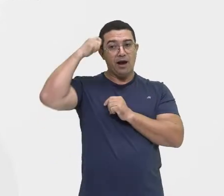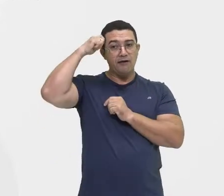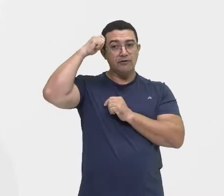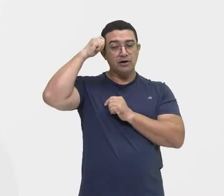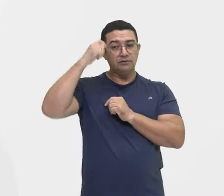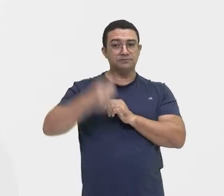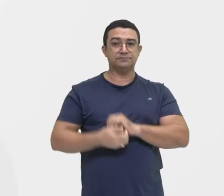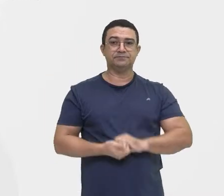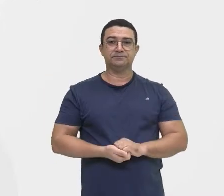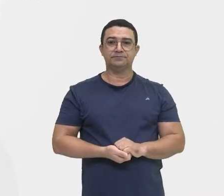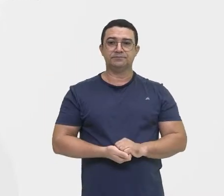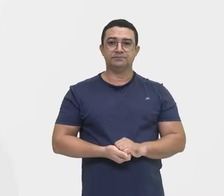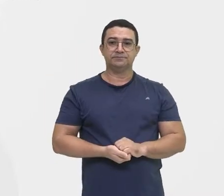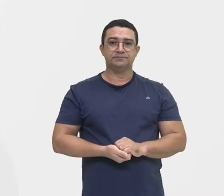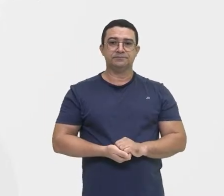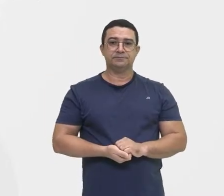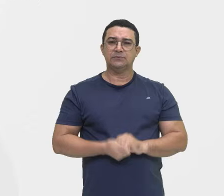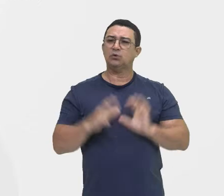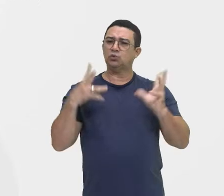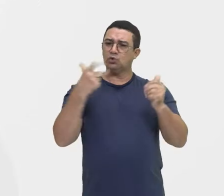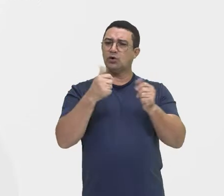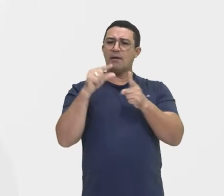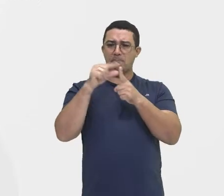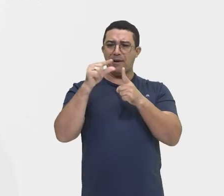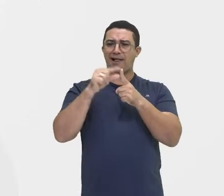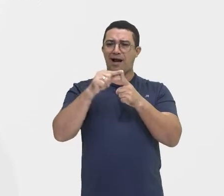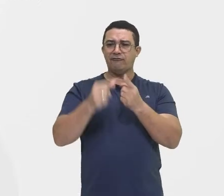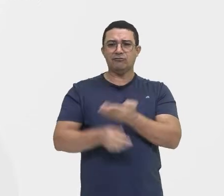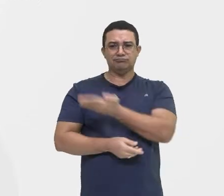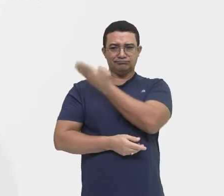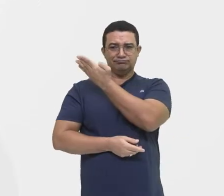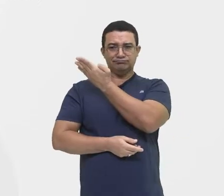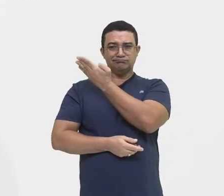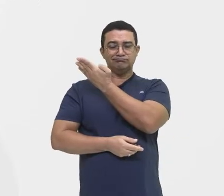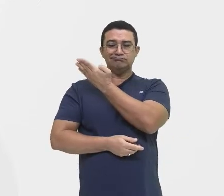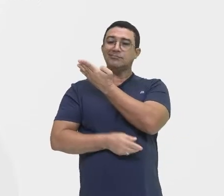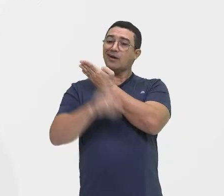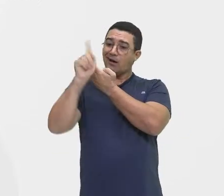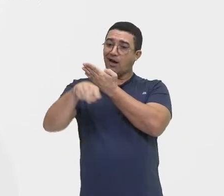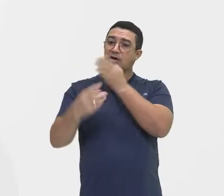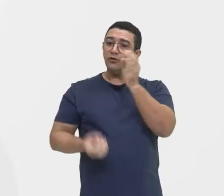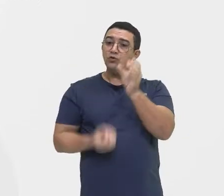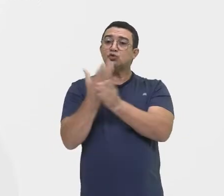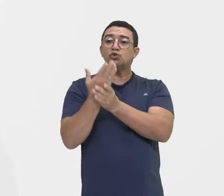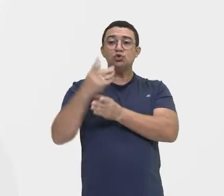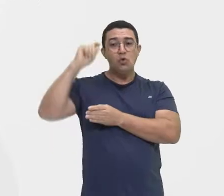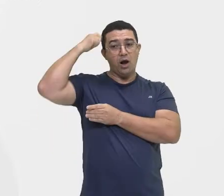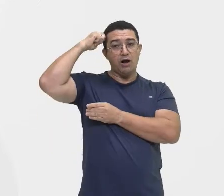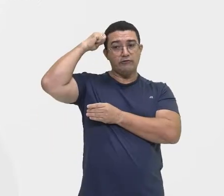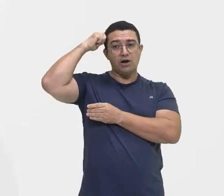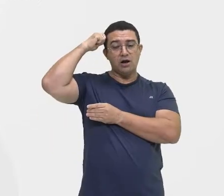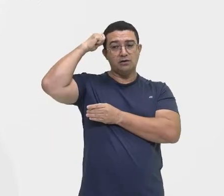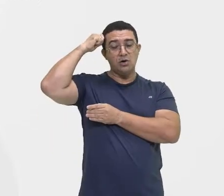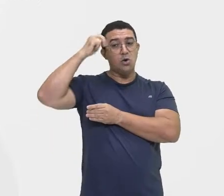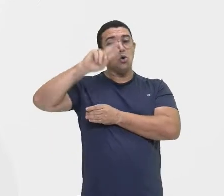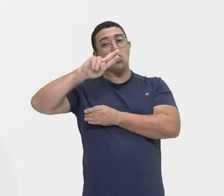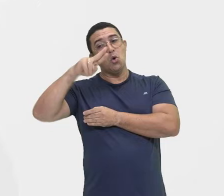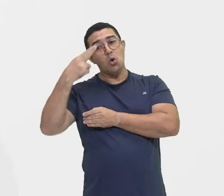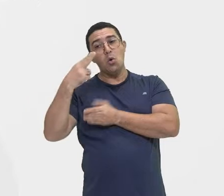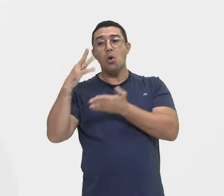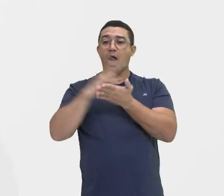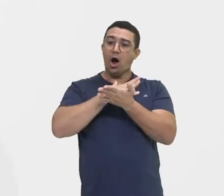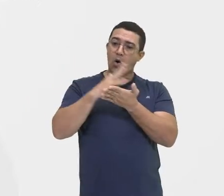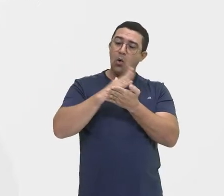e maracatu. Todas essas palavras do vocabulário brasileiro têm origem africana ou referem-se a alguma prática